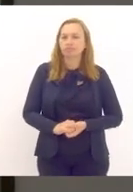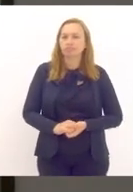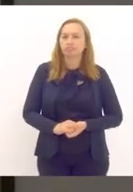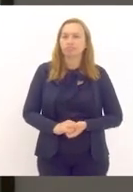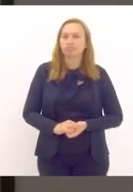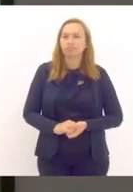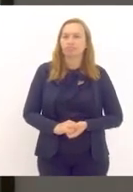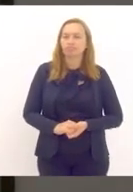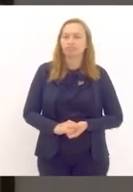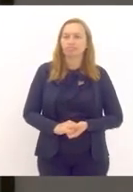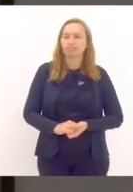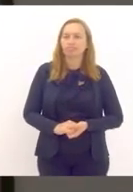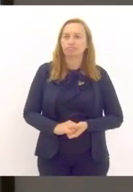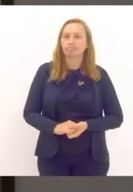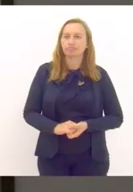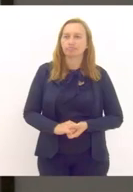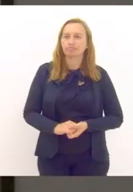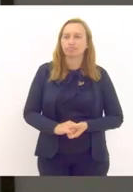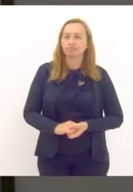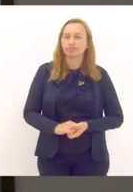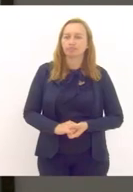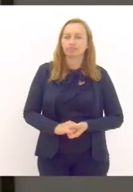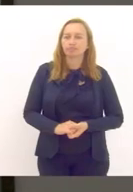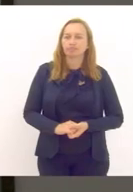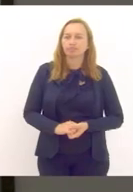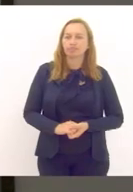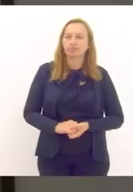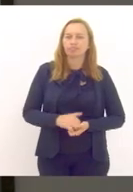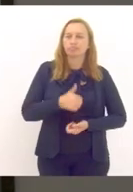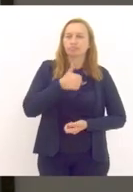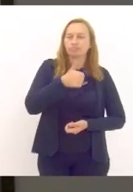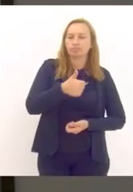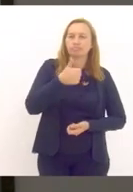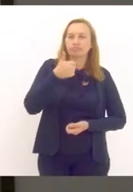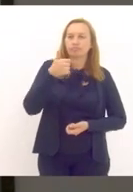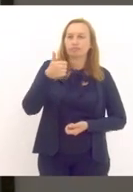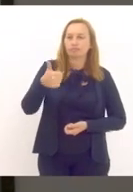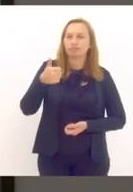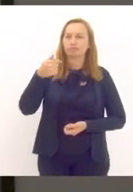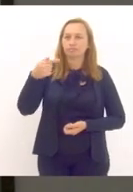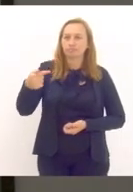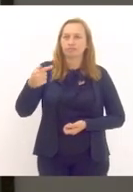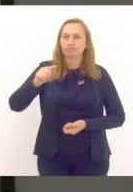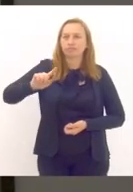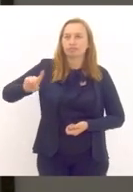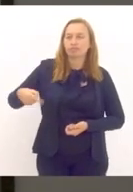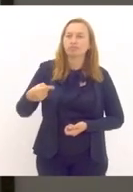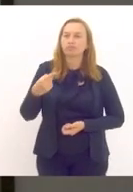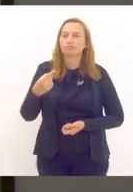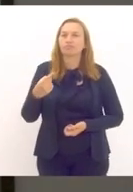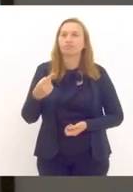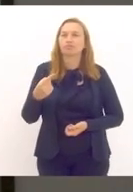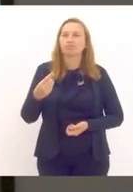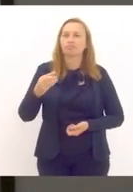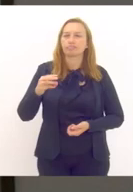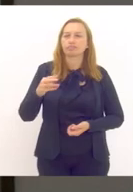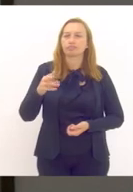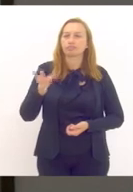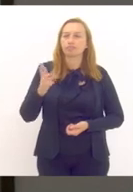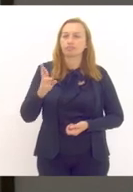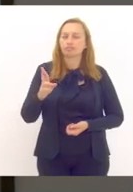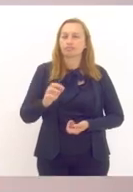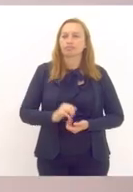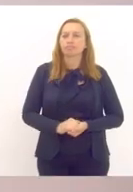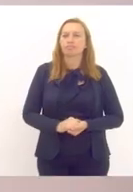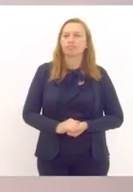fica equivalente. Você sai de 117 bilhões de reais bruto para 119 bilhões de reais bruto. O